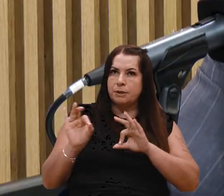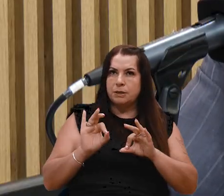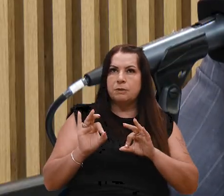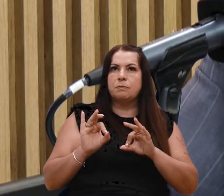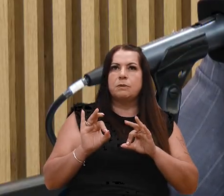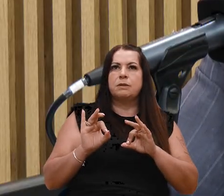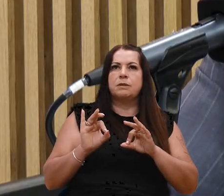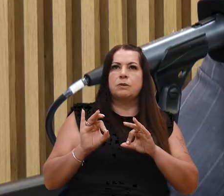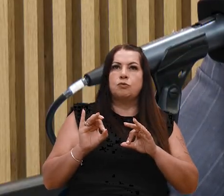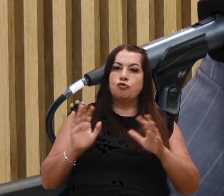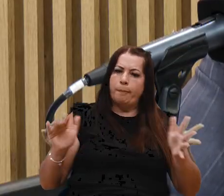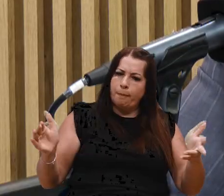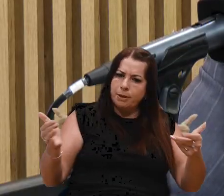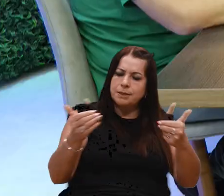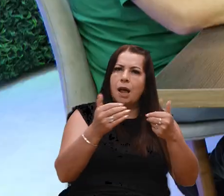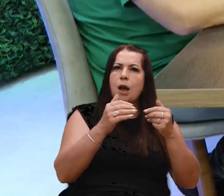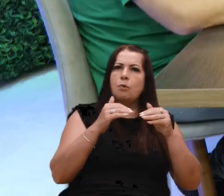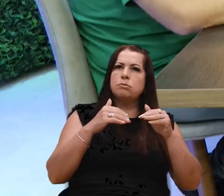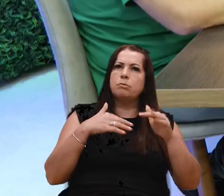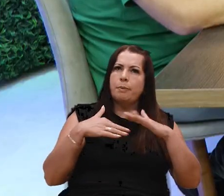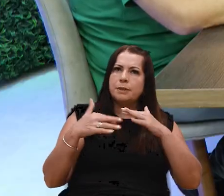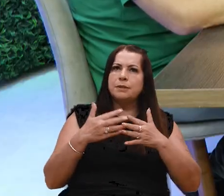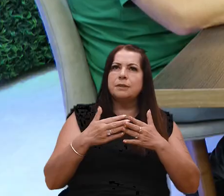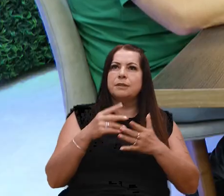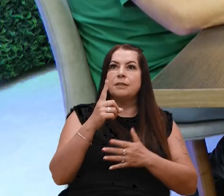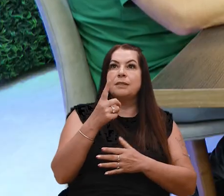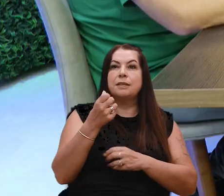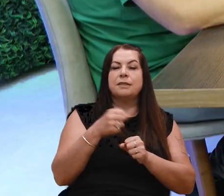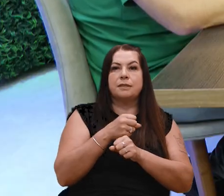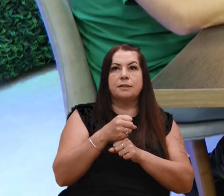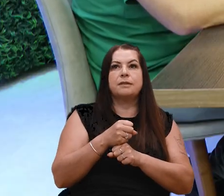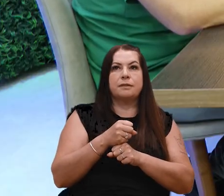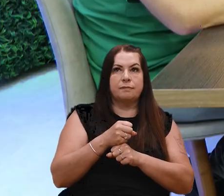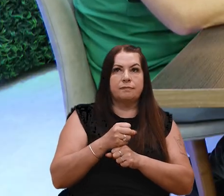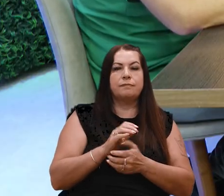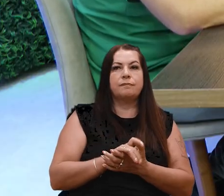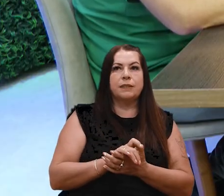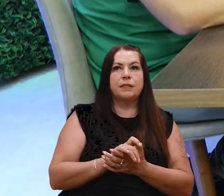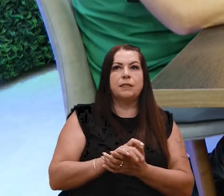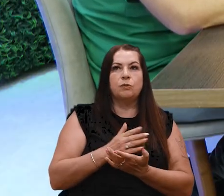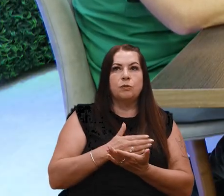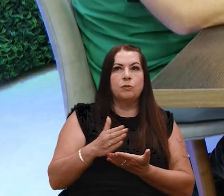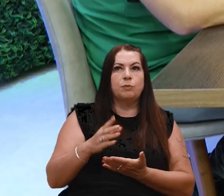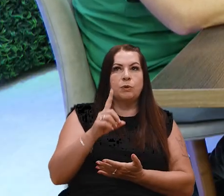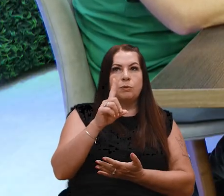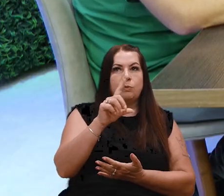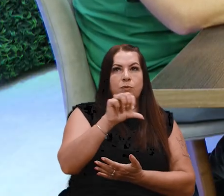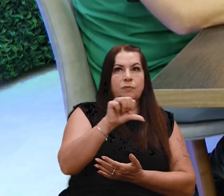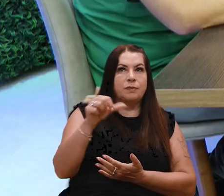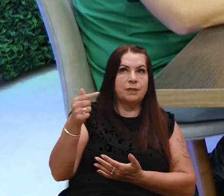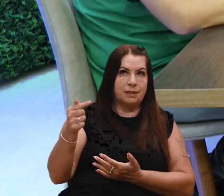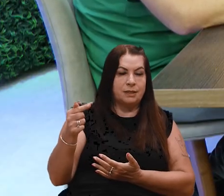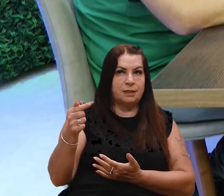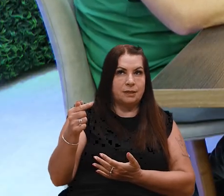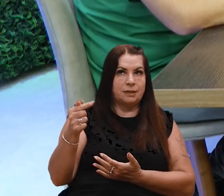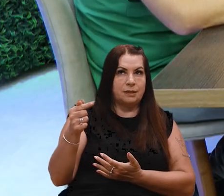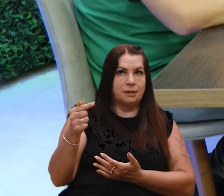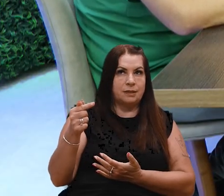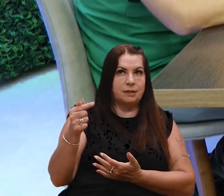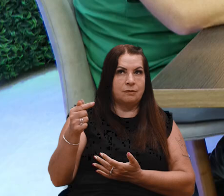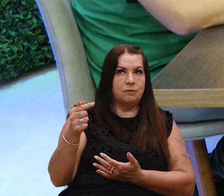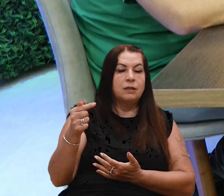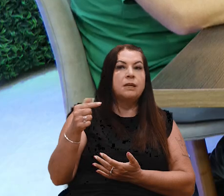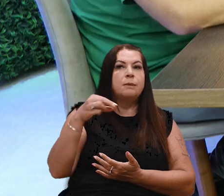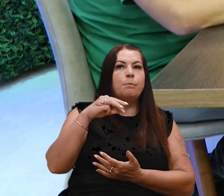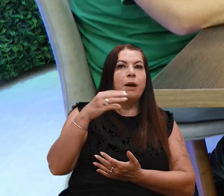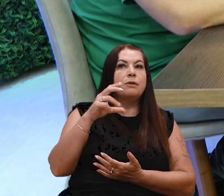de mobilização. Só ali nesse cálculo dá 16 anos. Não, mas se tu começar em 97, eu falei 98 não, foi em março